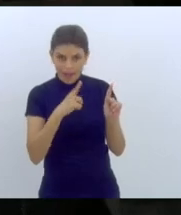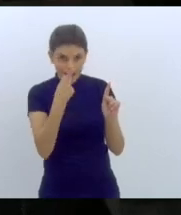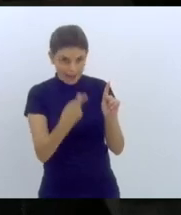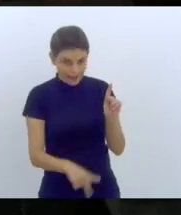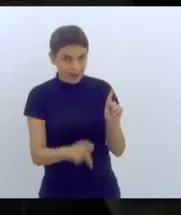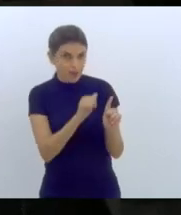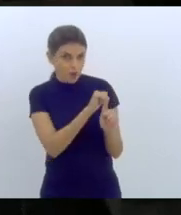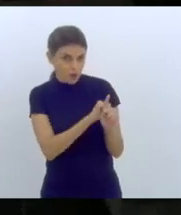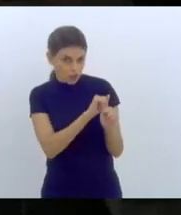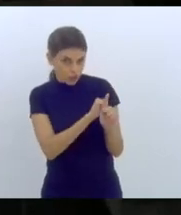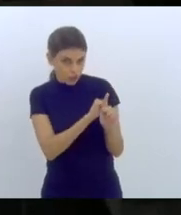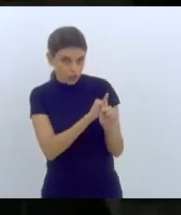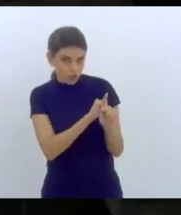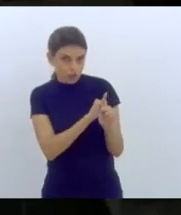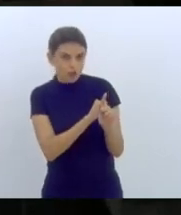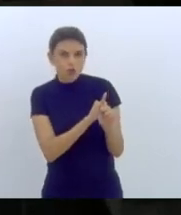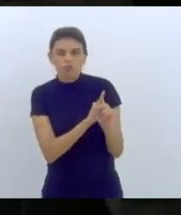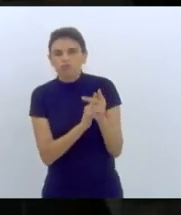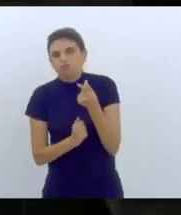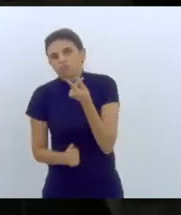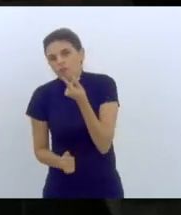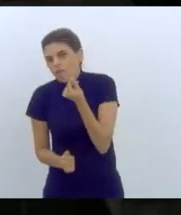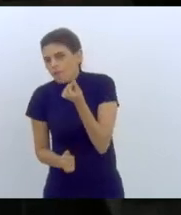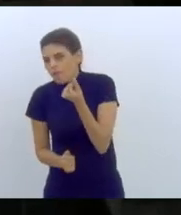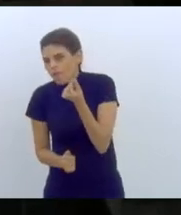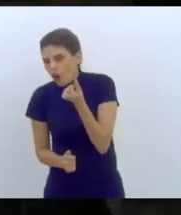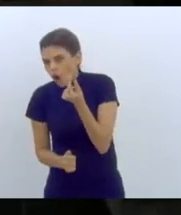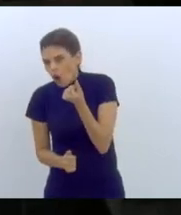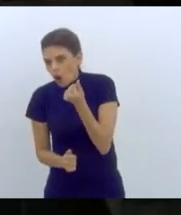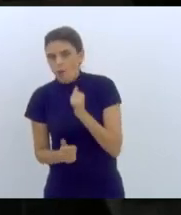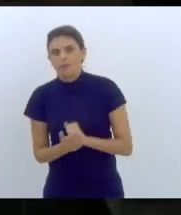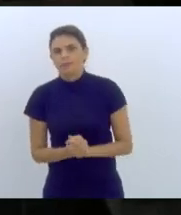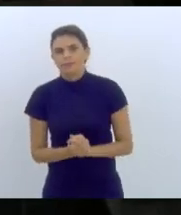Janeiro um passivo, deputado,